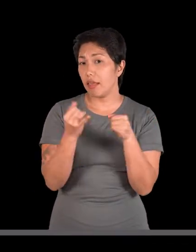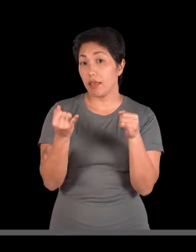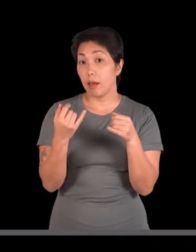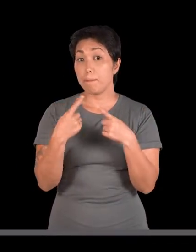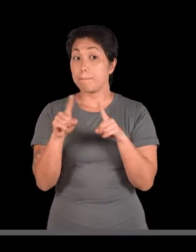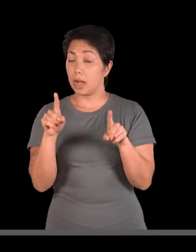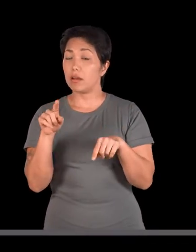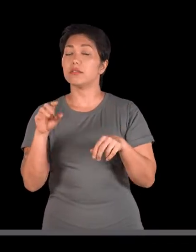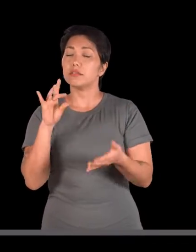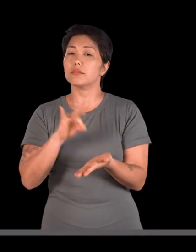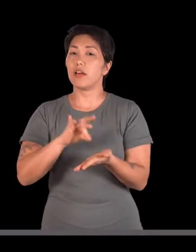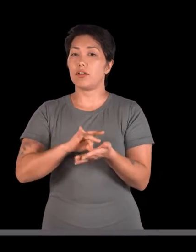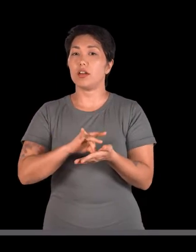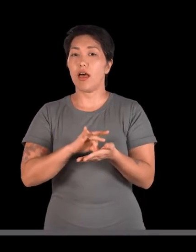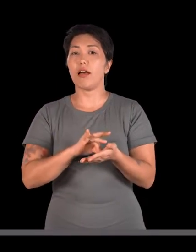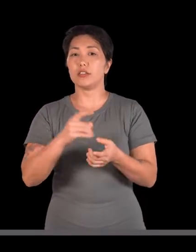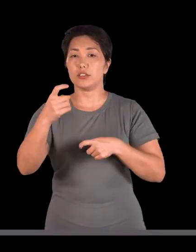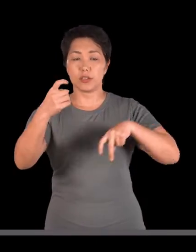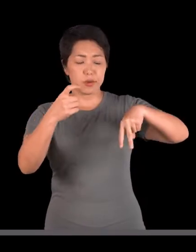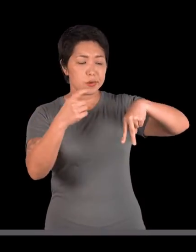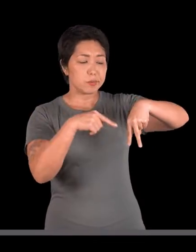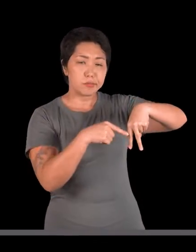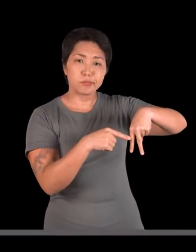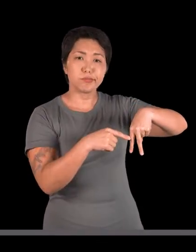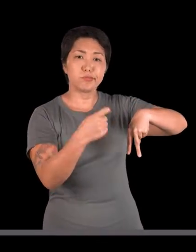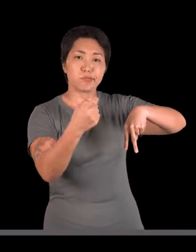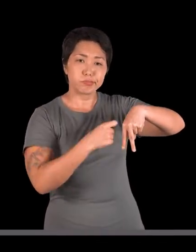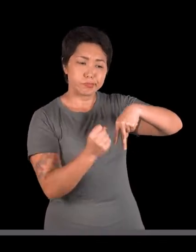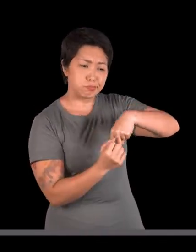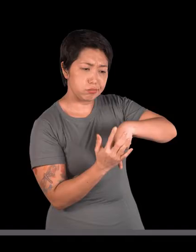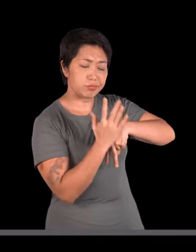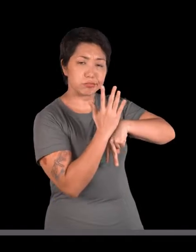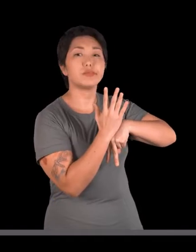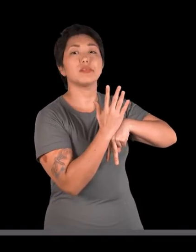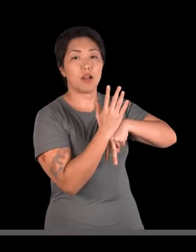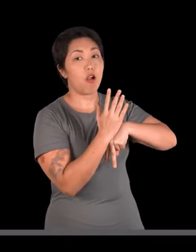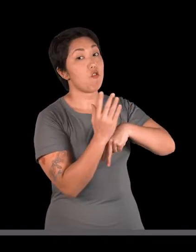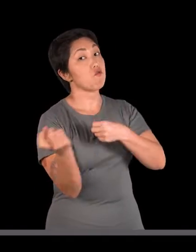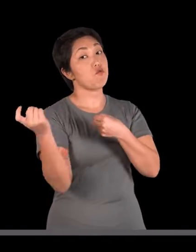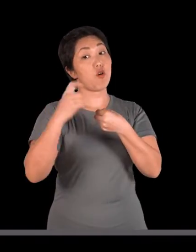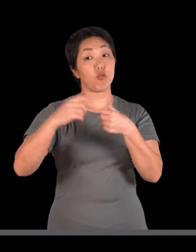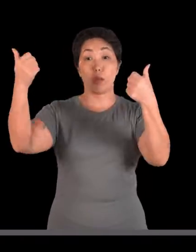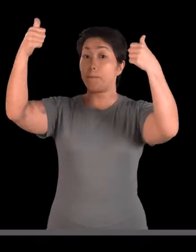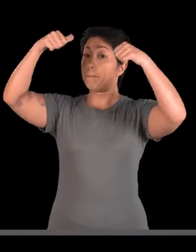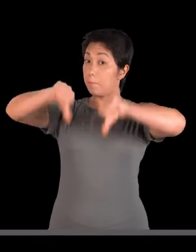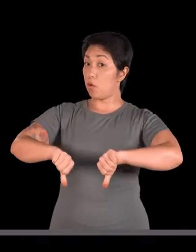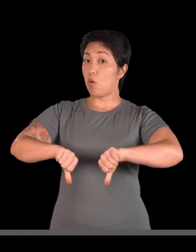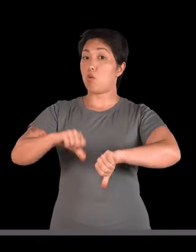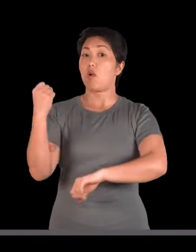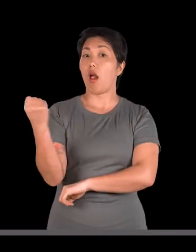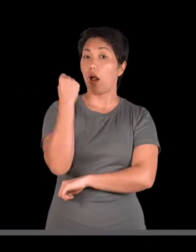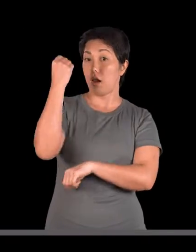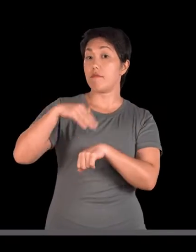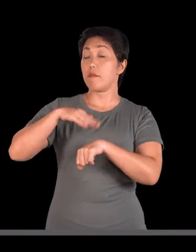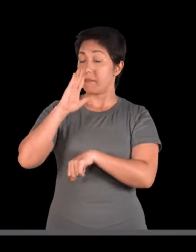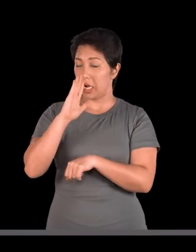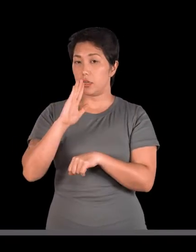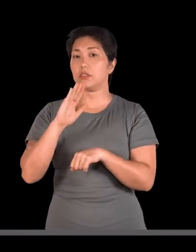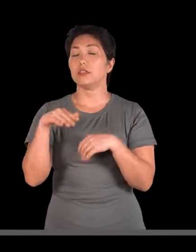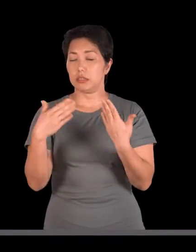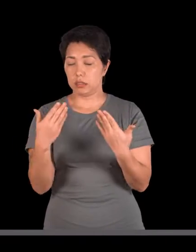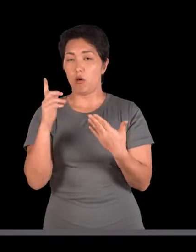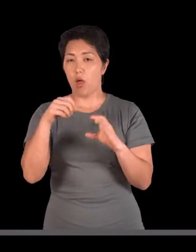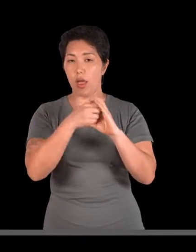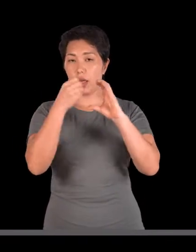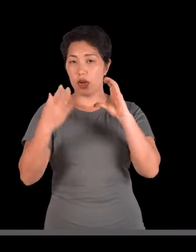passou. E na verdade aquela infecção ela vai estar só aumentando e voltando numa fase pior, que é uma característica de muitas